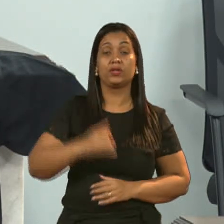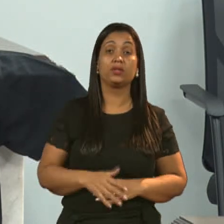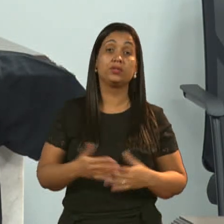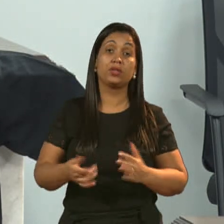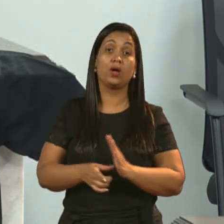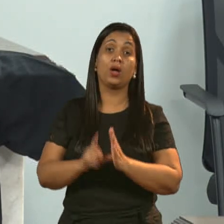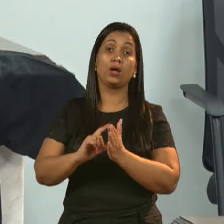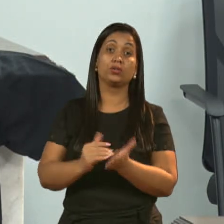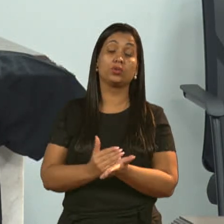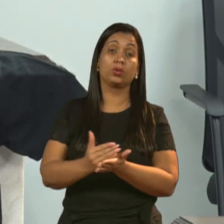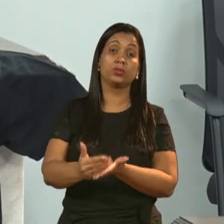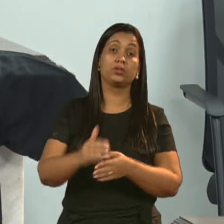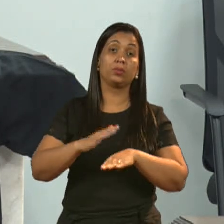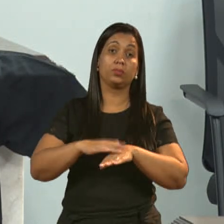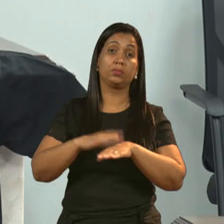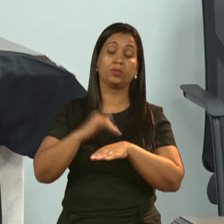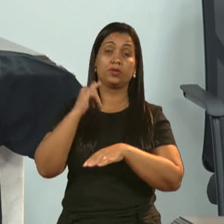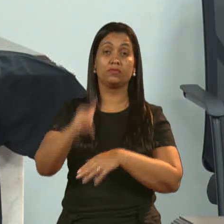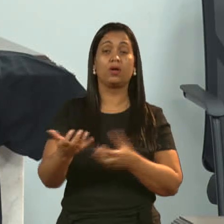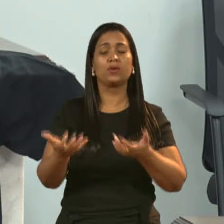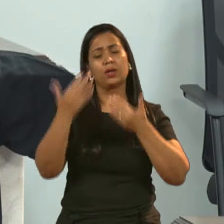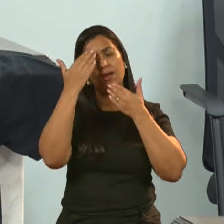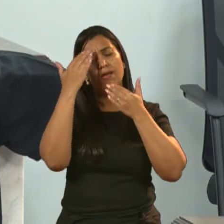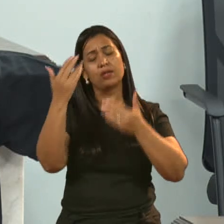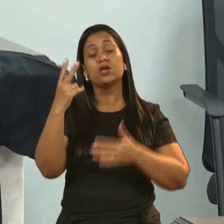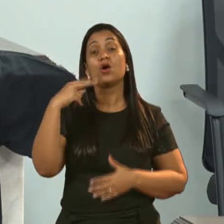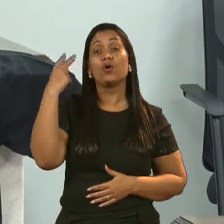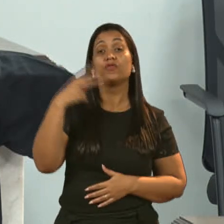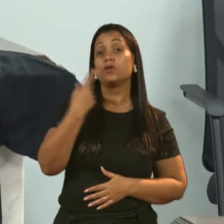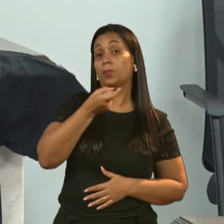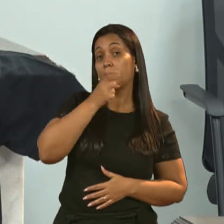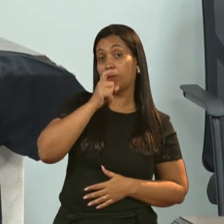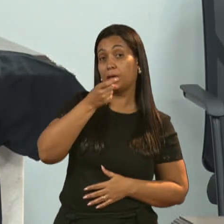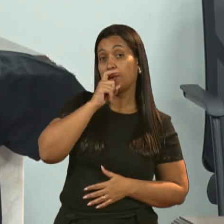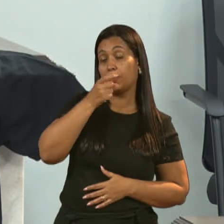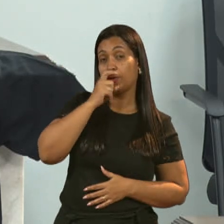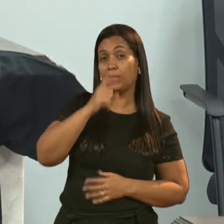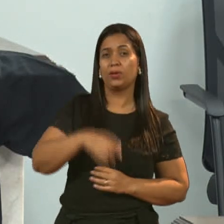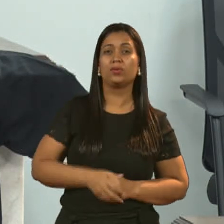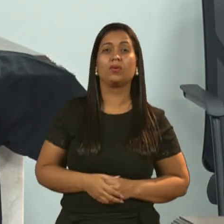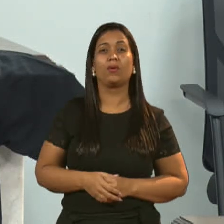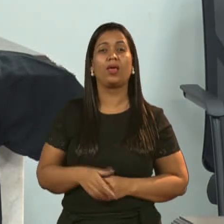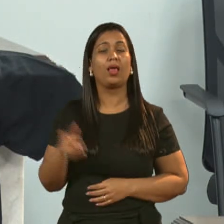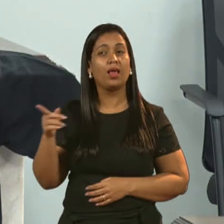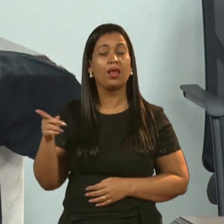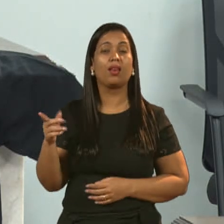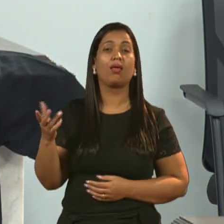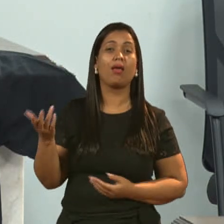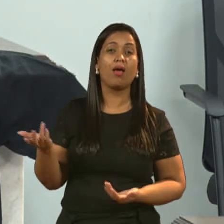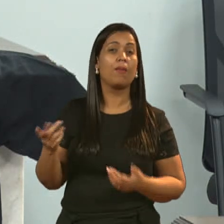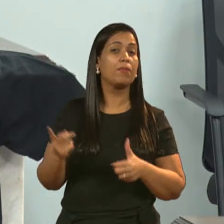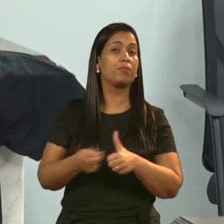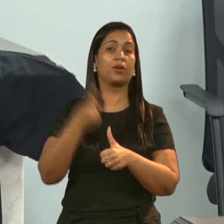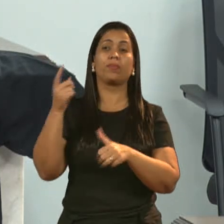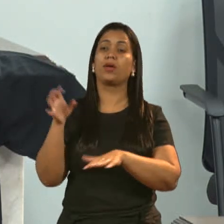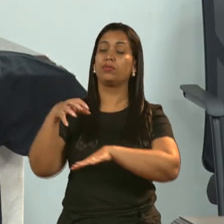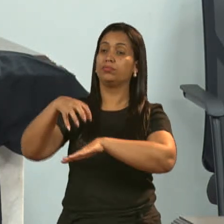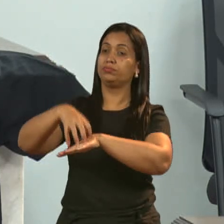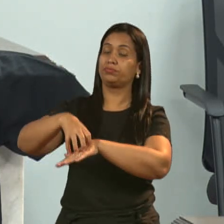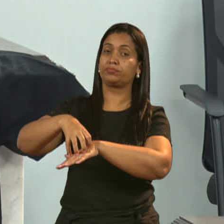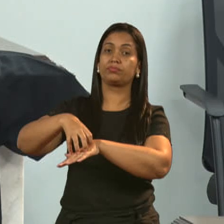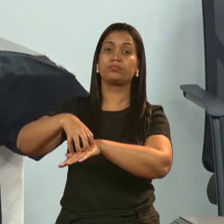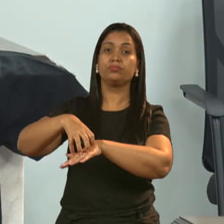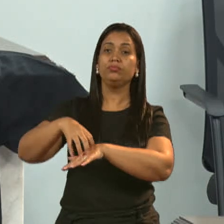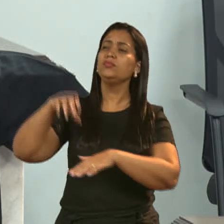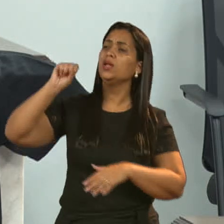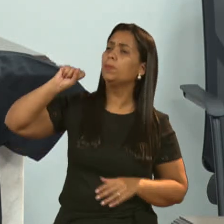dar sequência na minha fala, eu queria agradecer aqui imensamente ao vereador Pedro Roberto, que é foi o primeiro gabinete, o qual eu